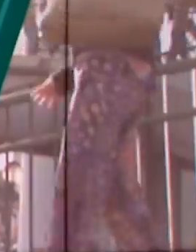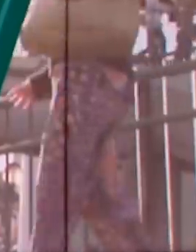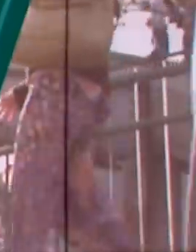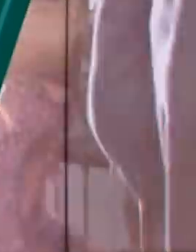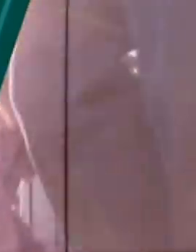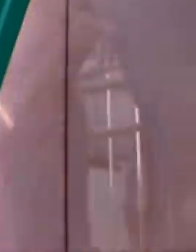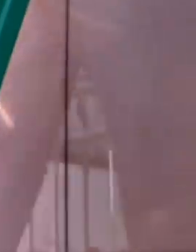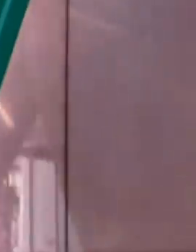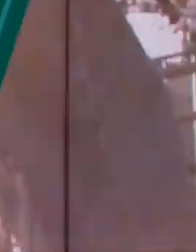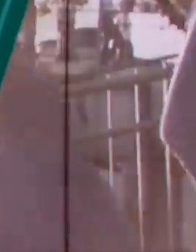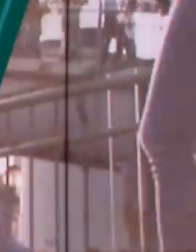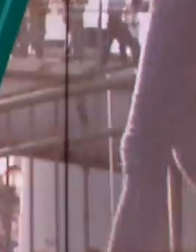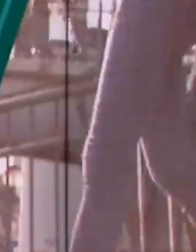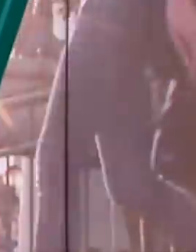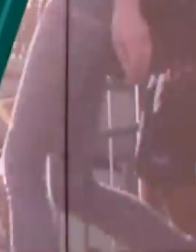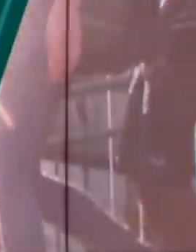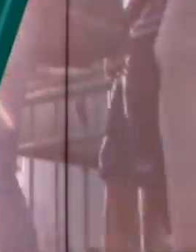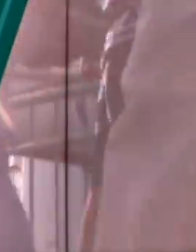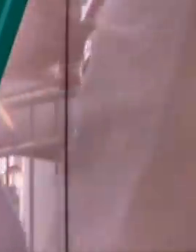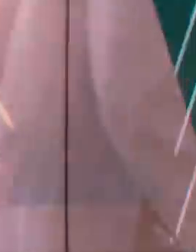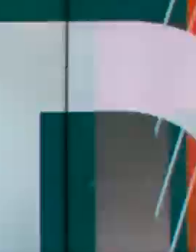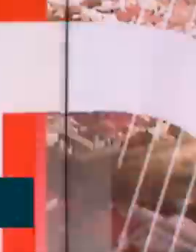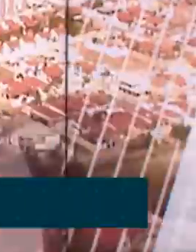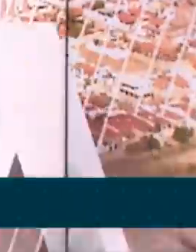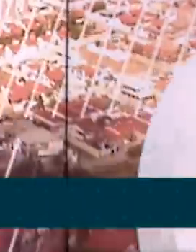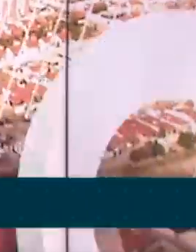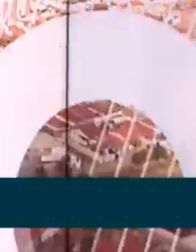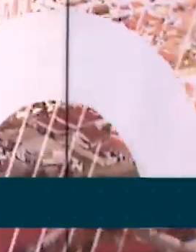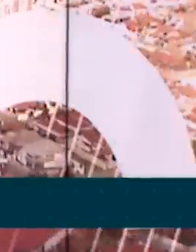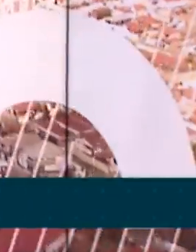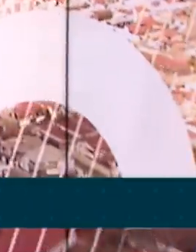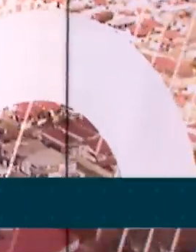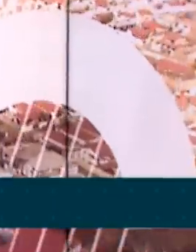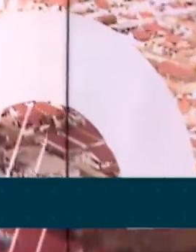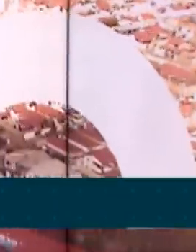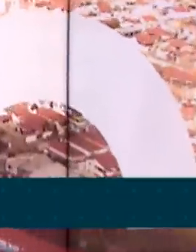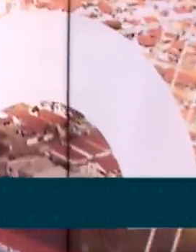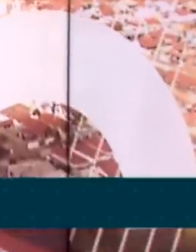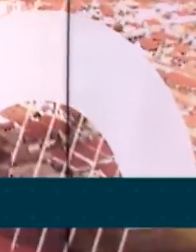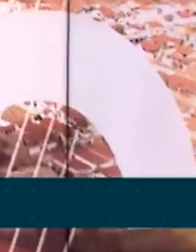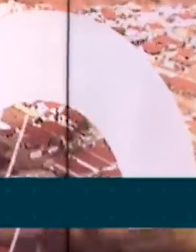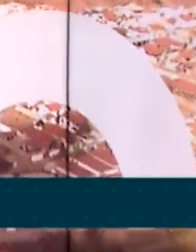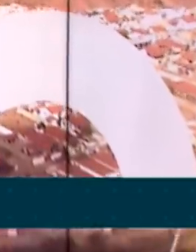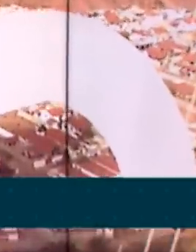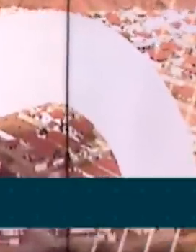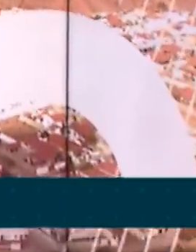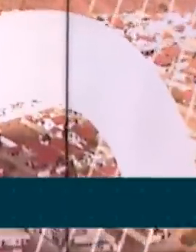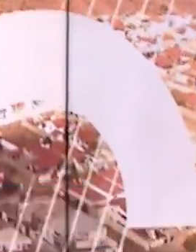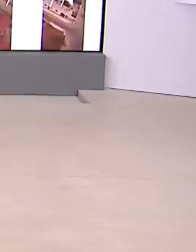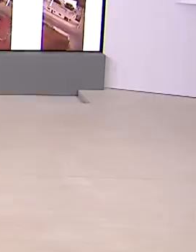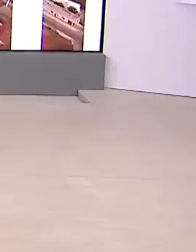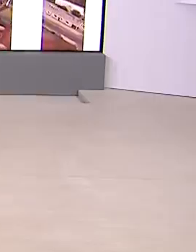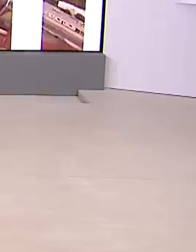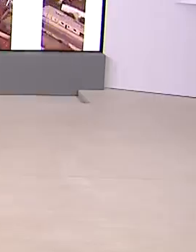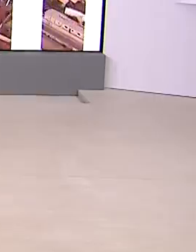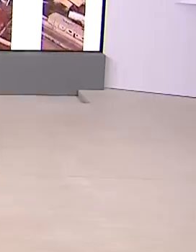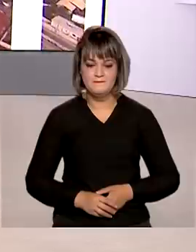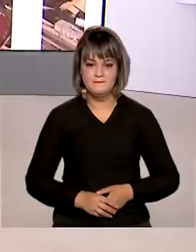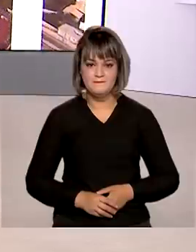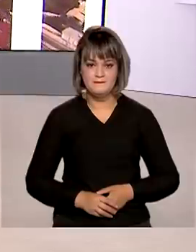há 8 horas da manhã estamos ao vivo pela TV Brasil e nossas redes sociais